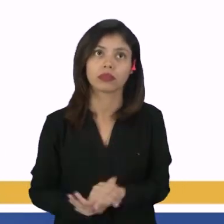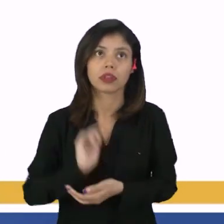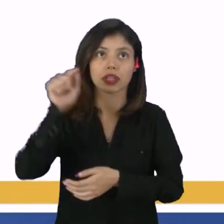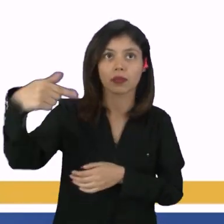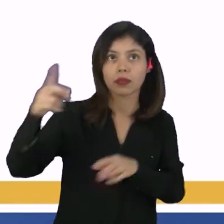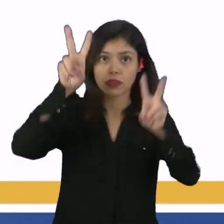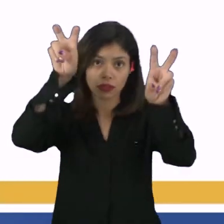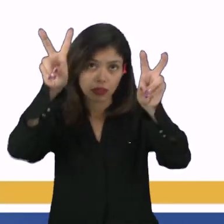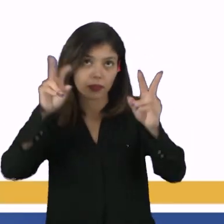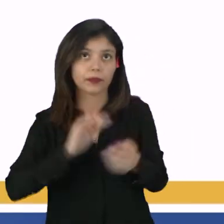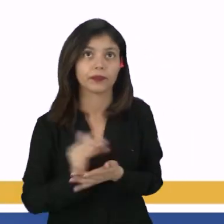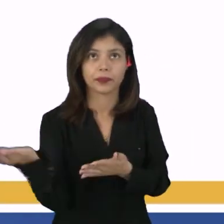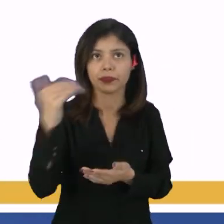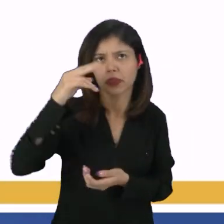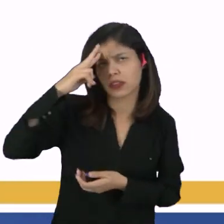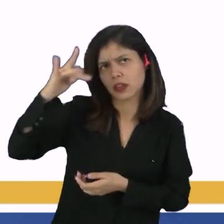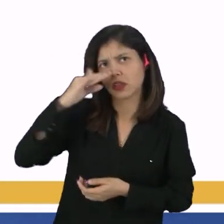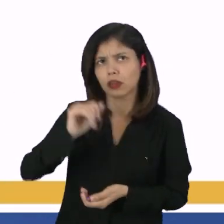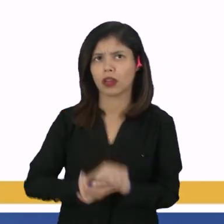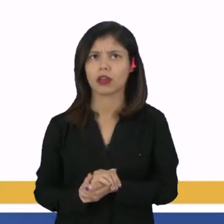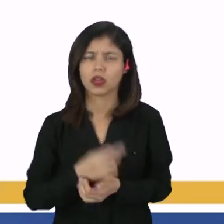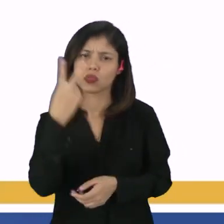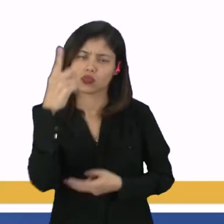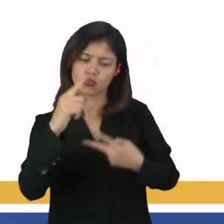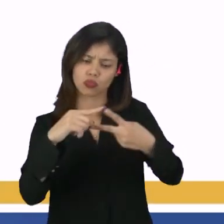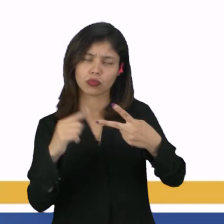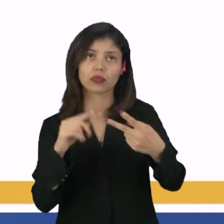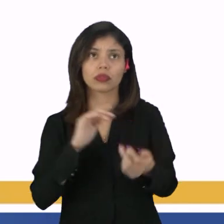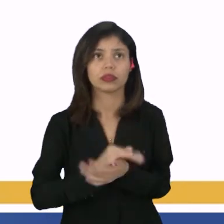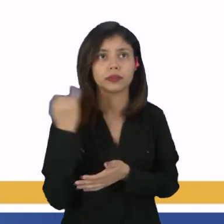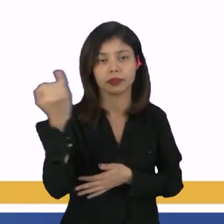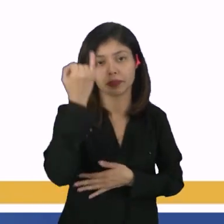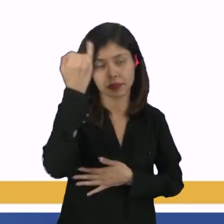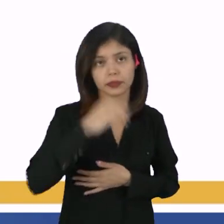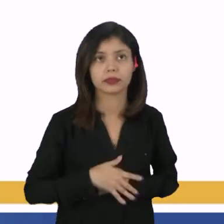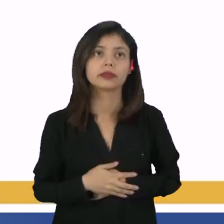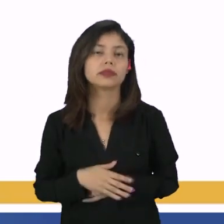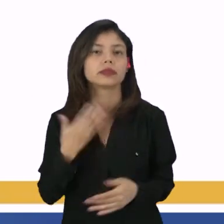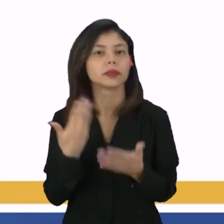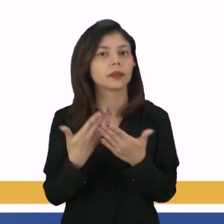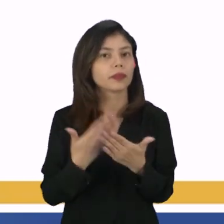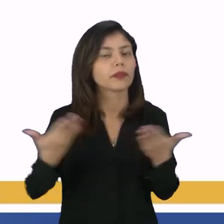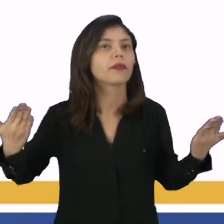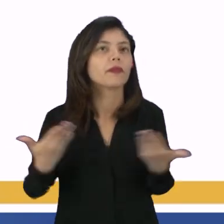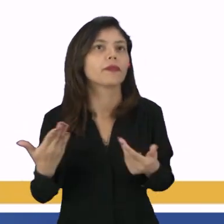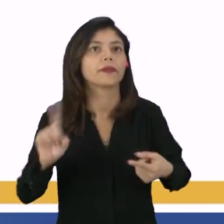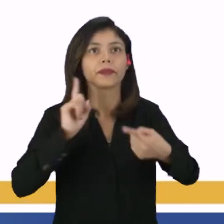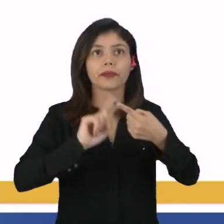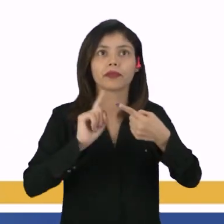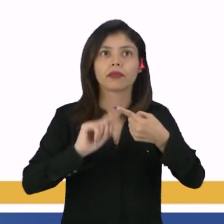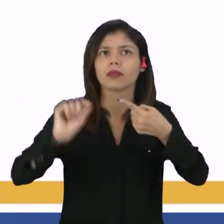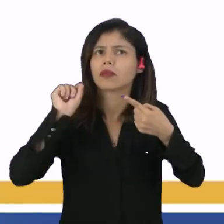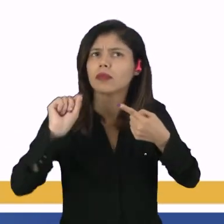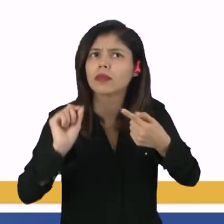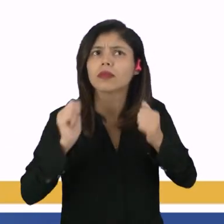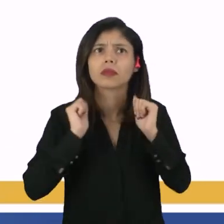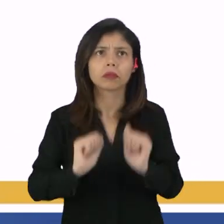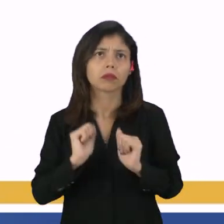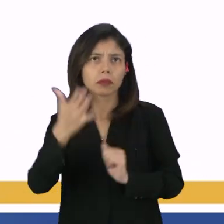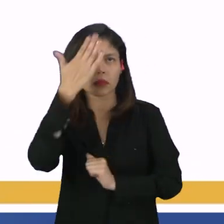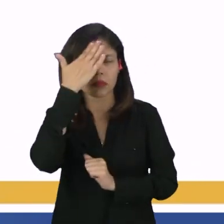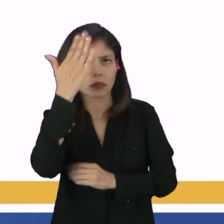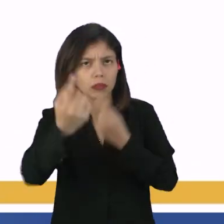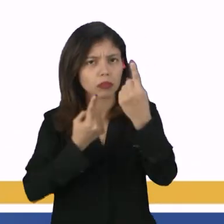Após estudar esse tema, vamos refletir sobre duas questões muito importantes da aula de hoje. Primeiro, o que